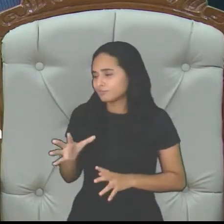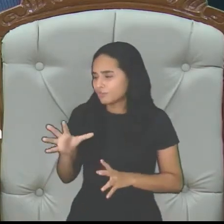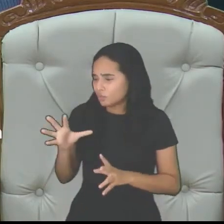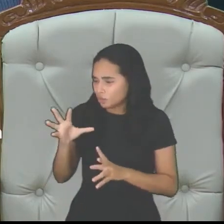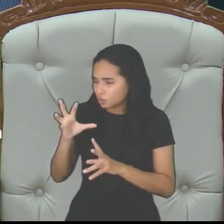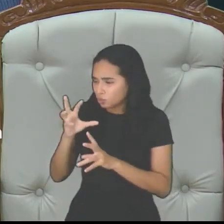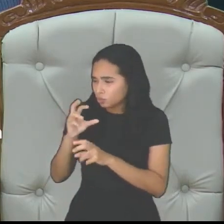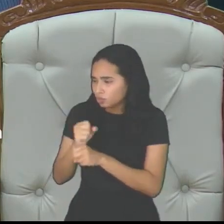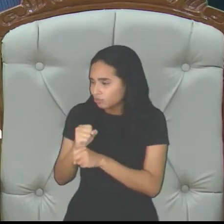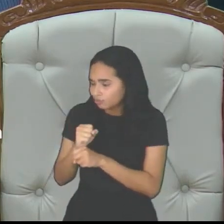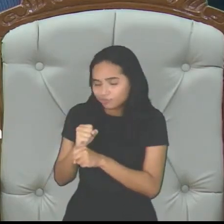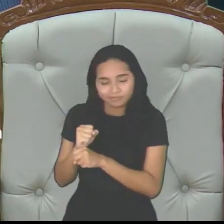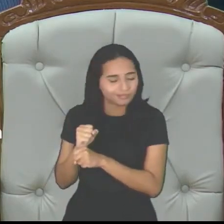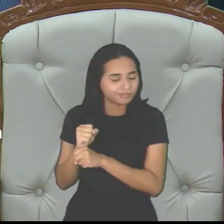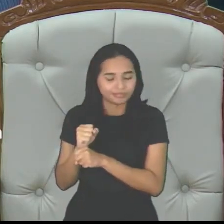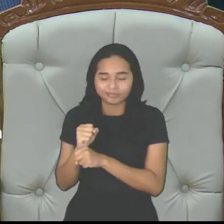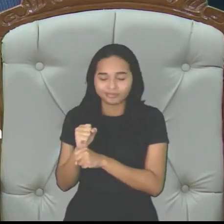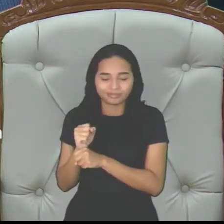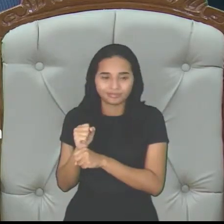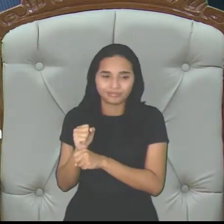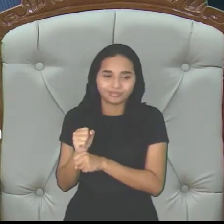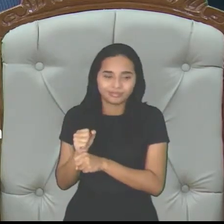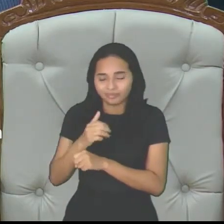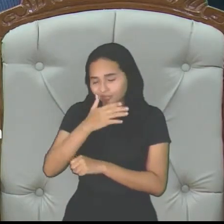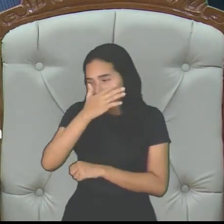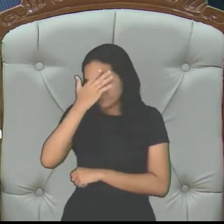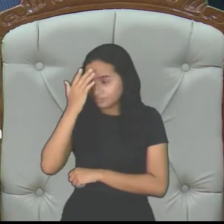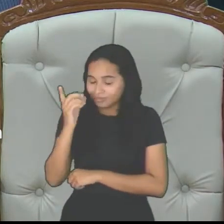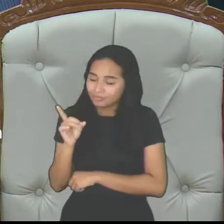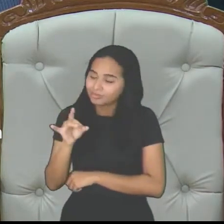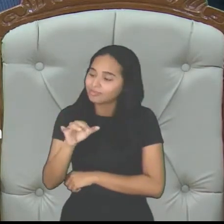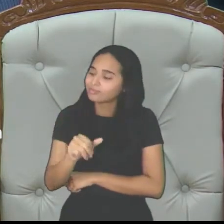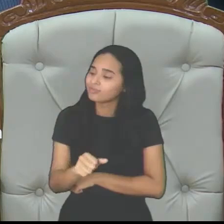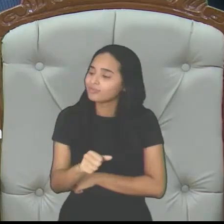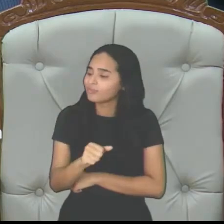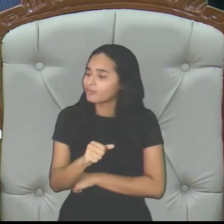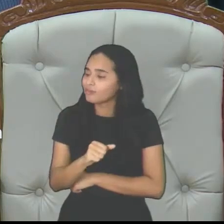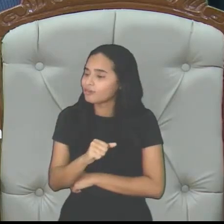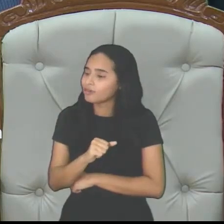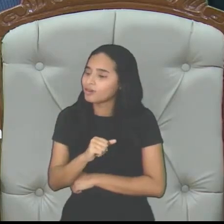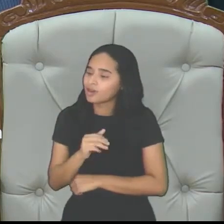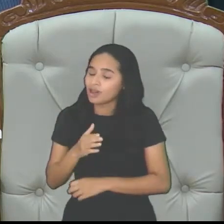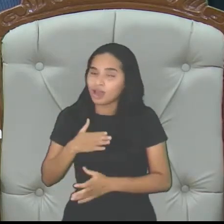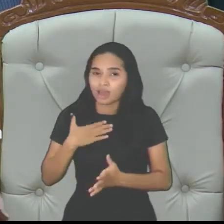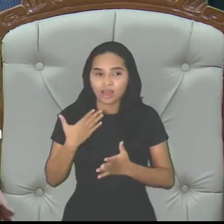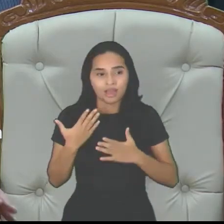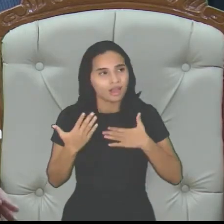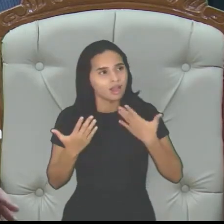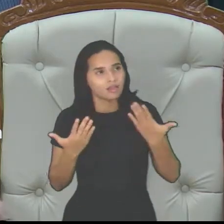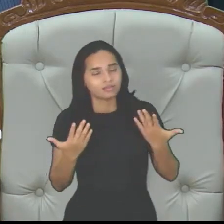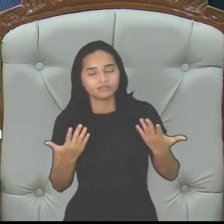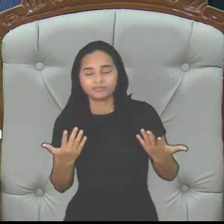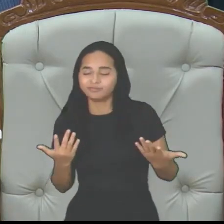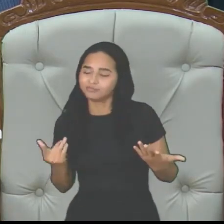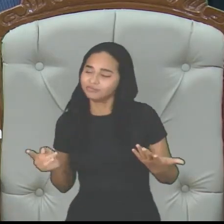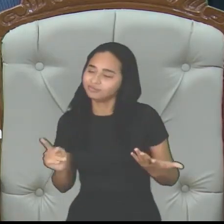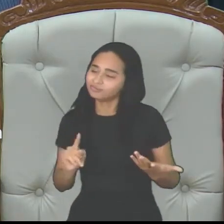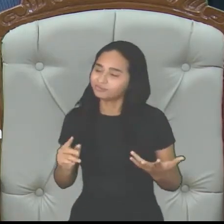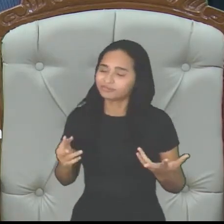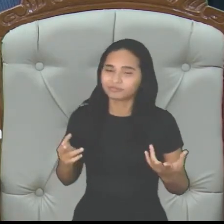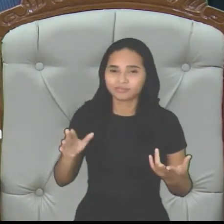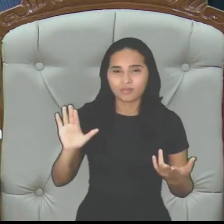trevas, para que aquele dia vos surpreenda como um